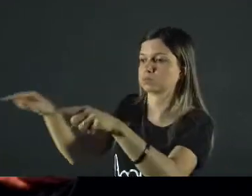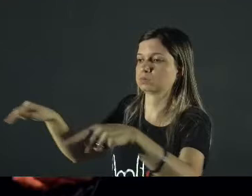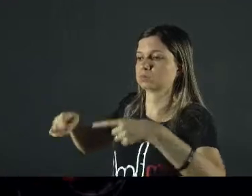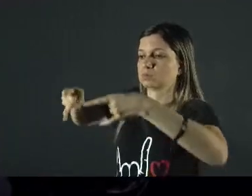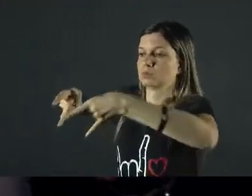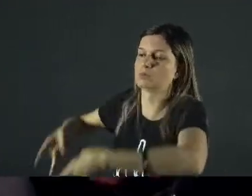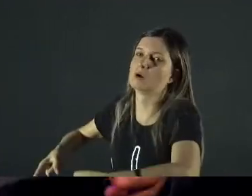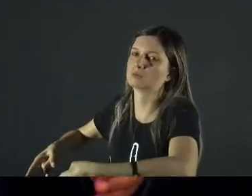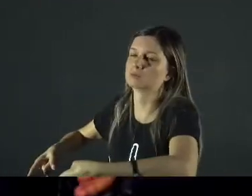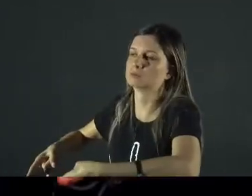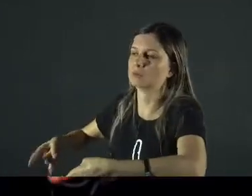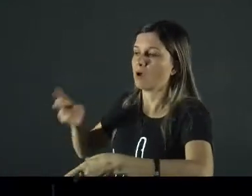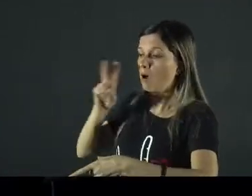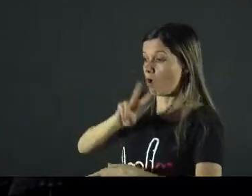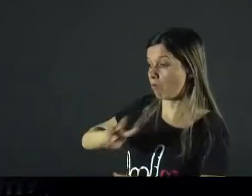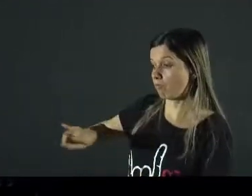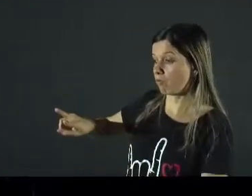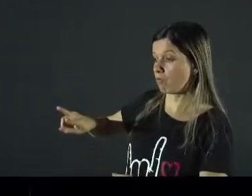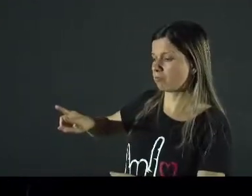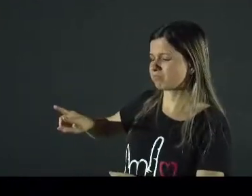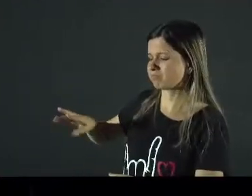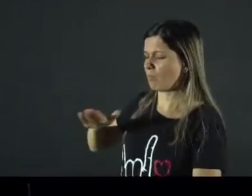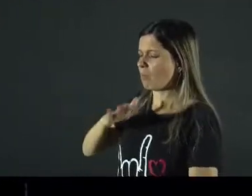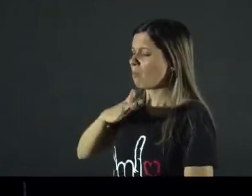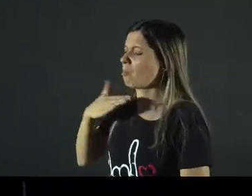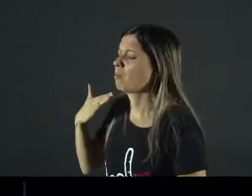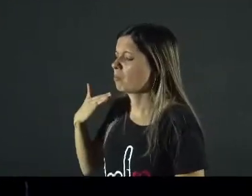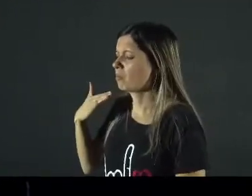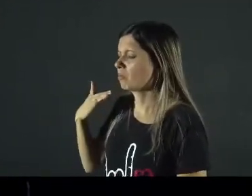garoto e viu o garoto ali sem vida.